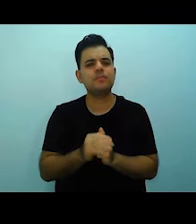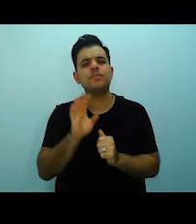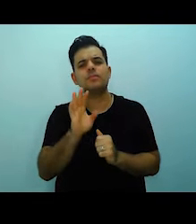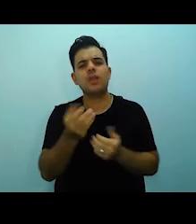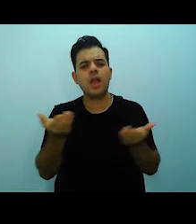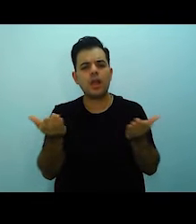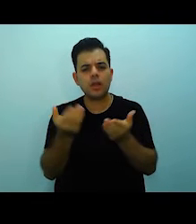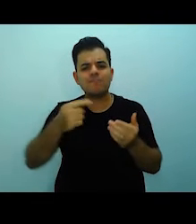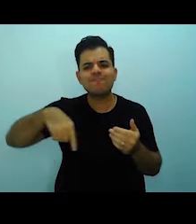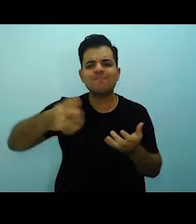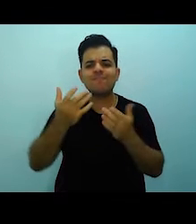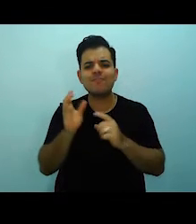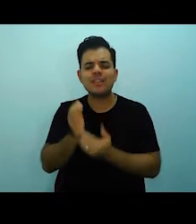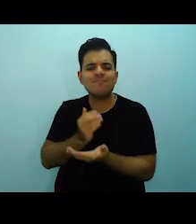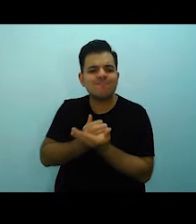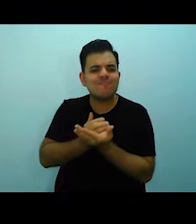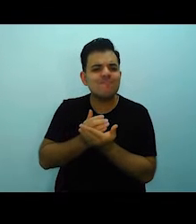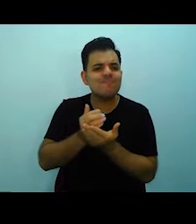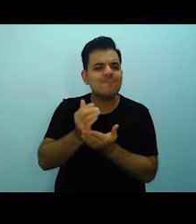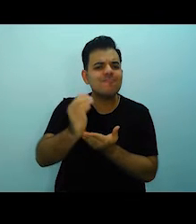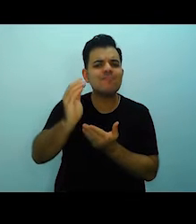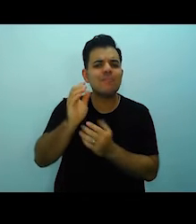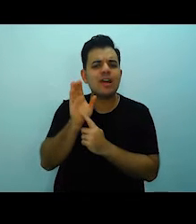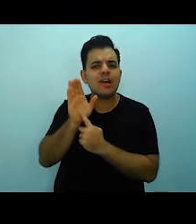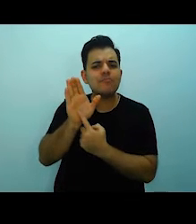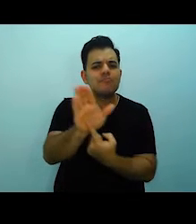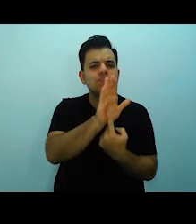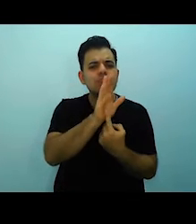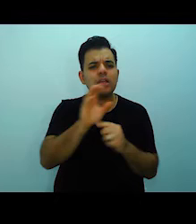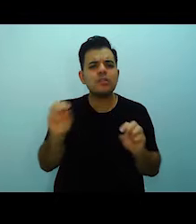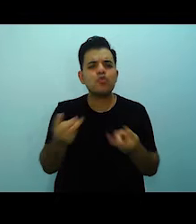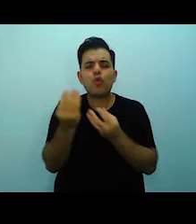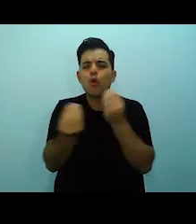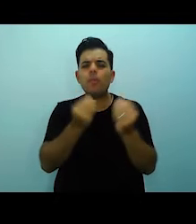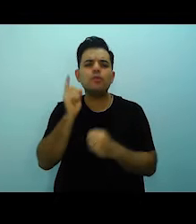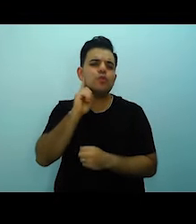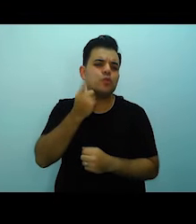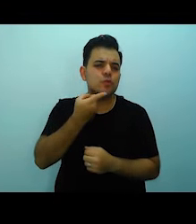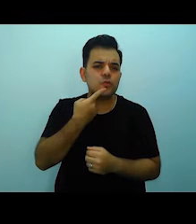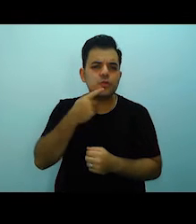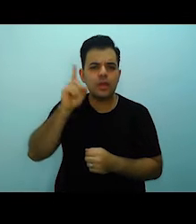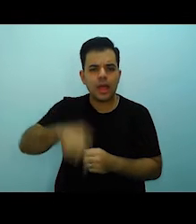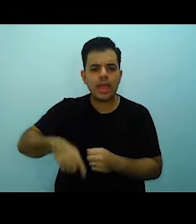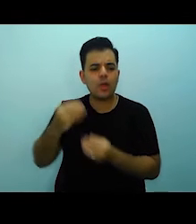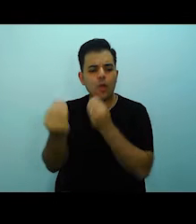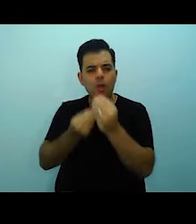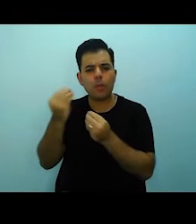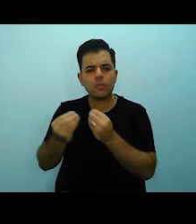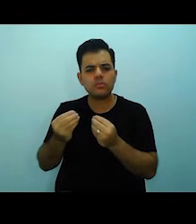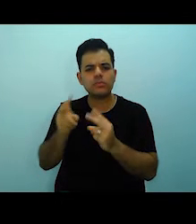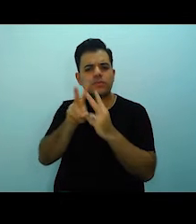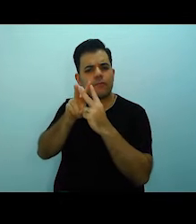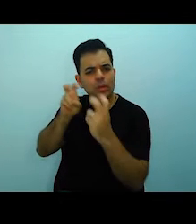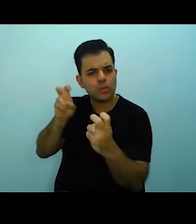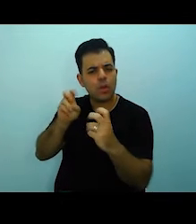queria iniciar essa apresentação com uma pergunta, né? Como é que os surdos eles recebem atendimento online?